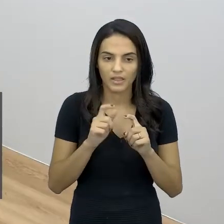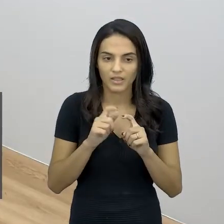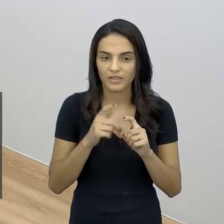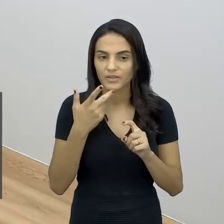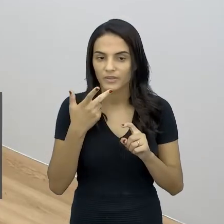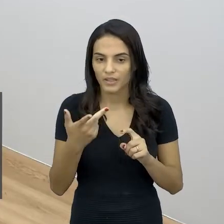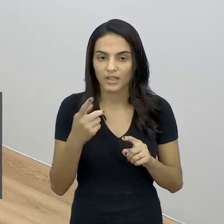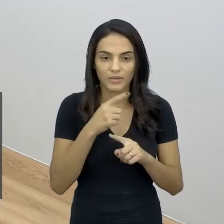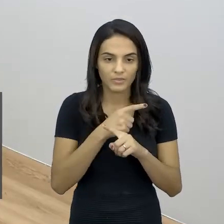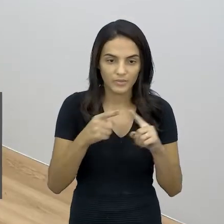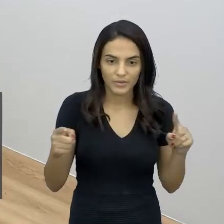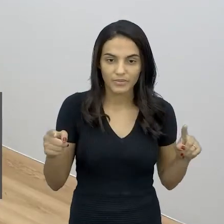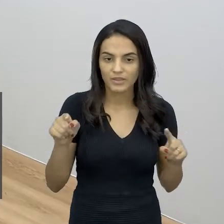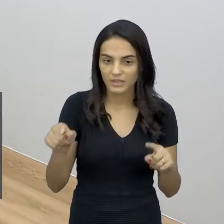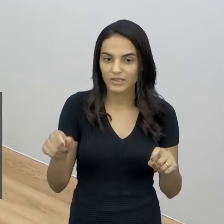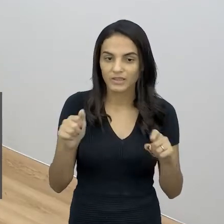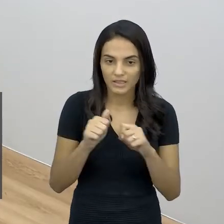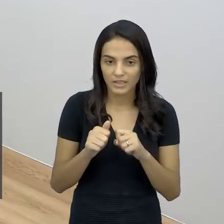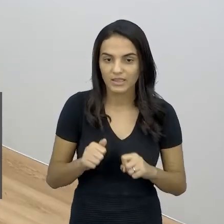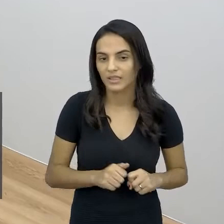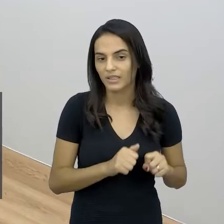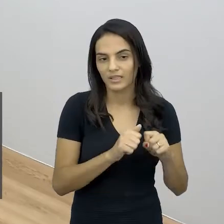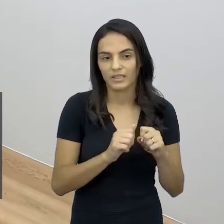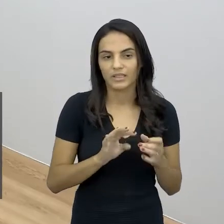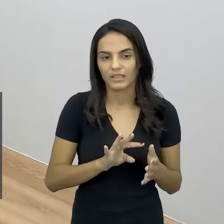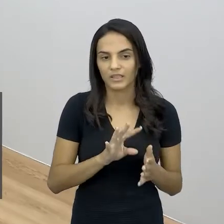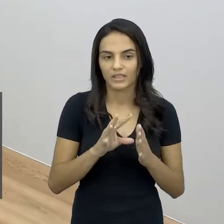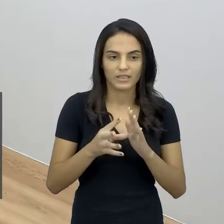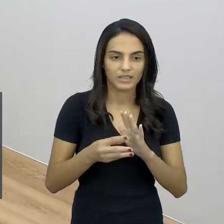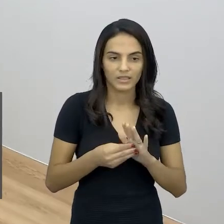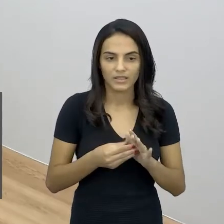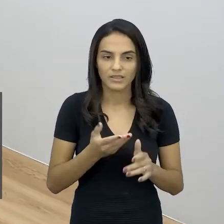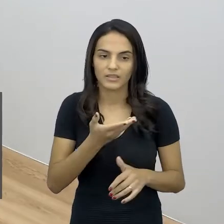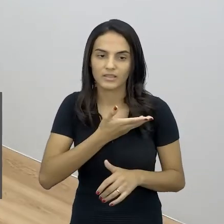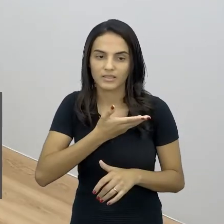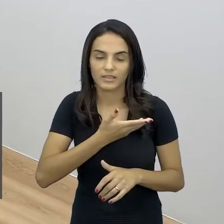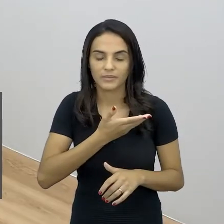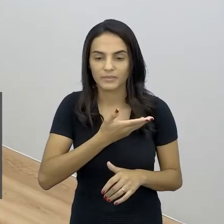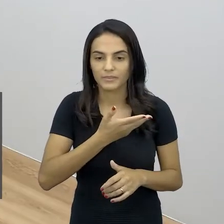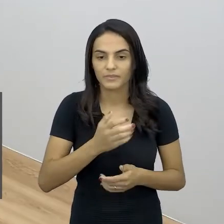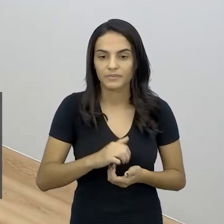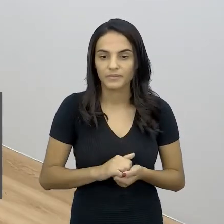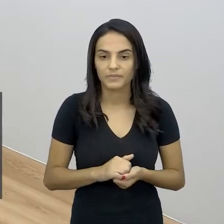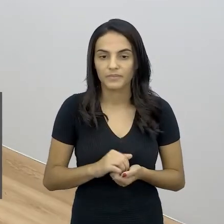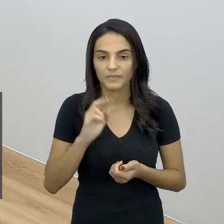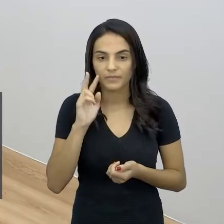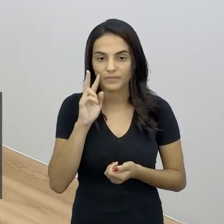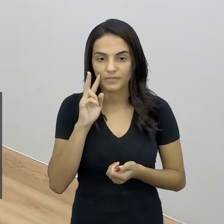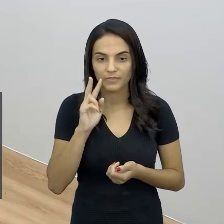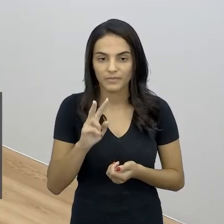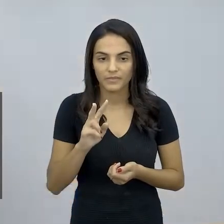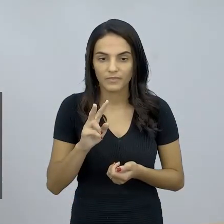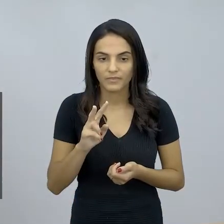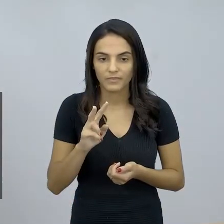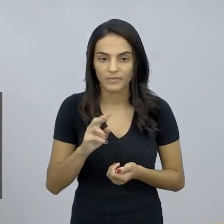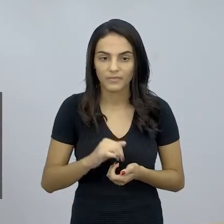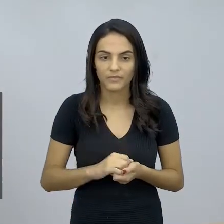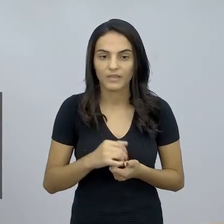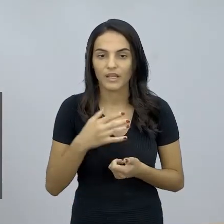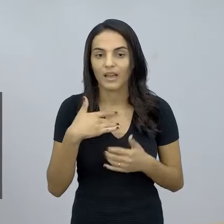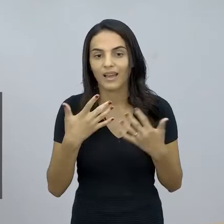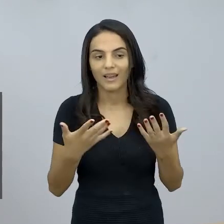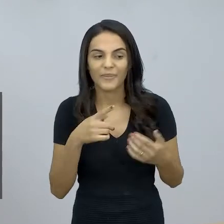não proibiu, você vai fazer. Assim como todos os colegas. Claro. E olha, dizem assim, fala, ai, mas